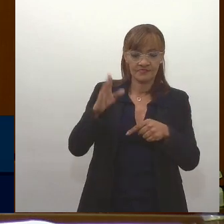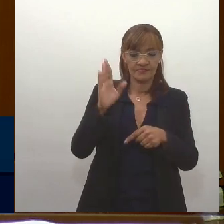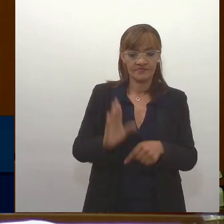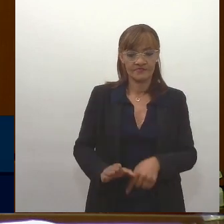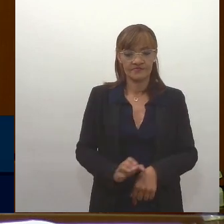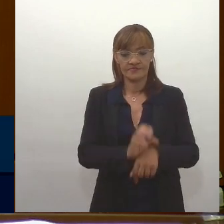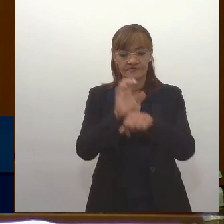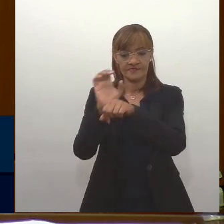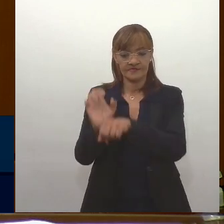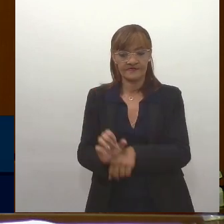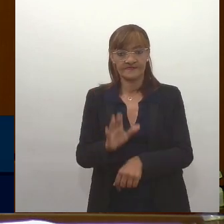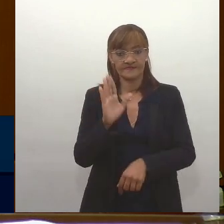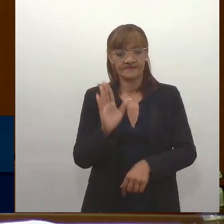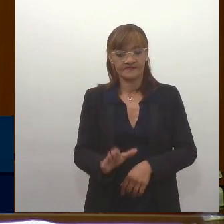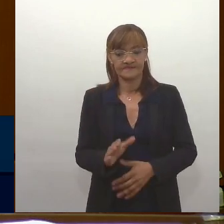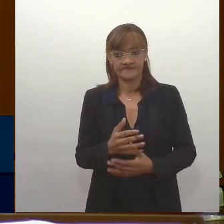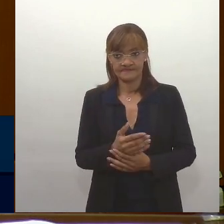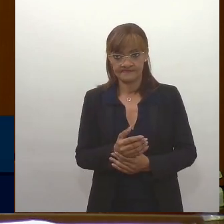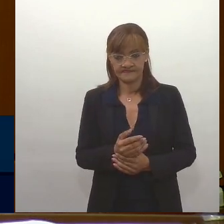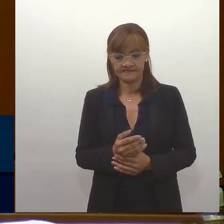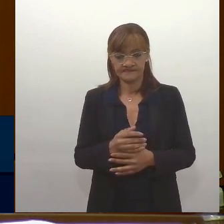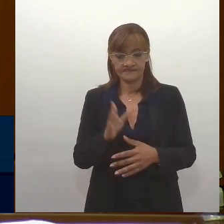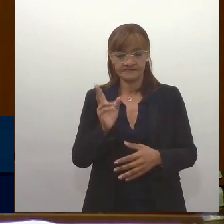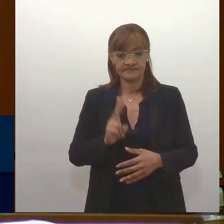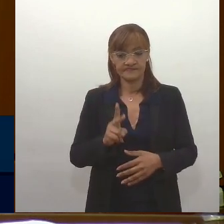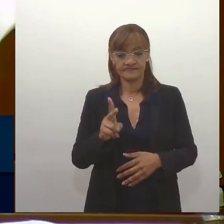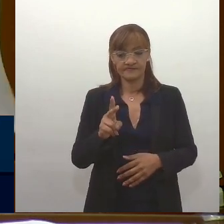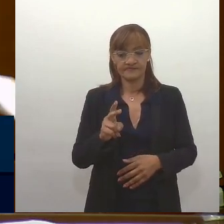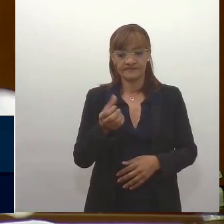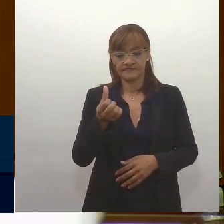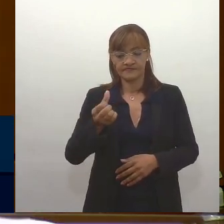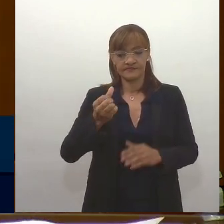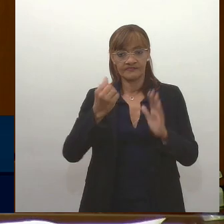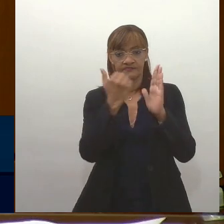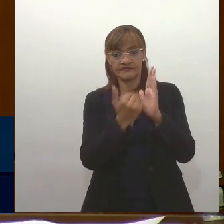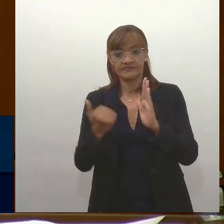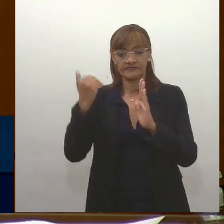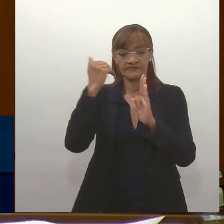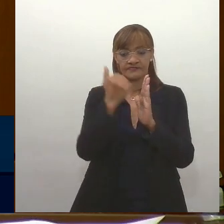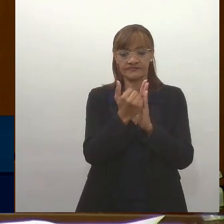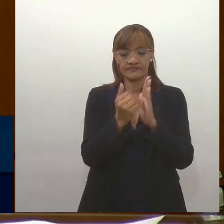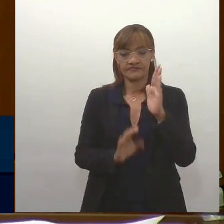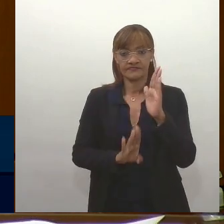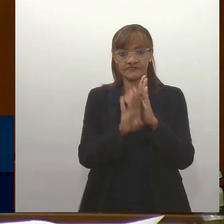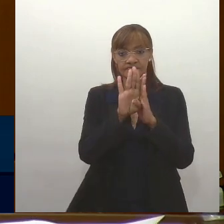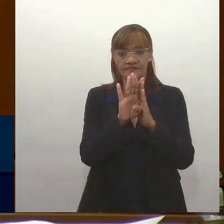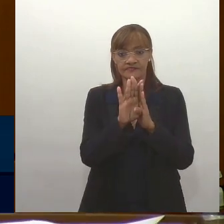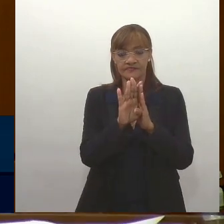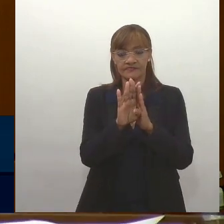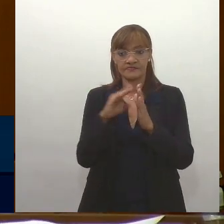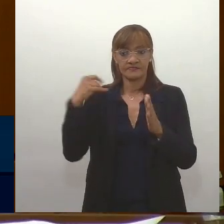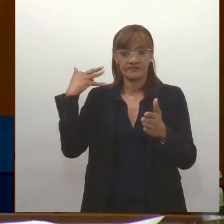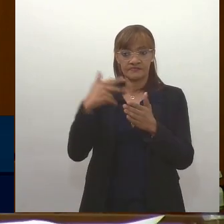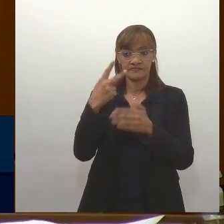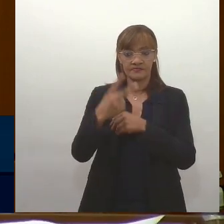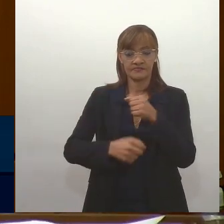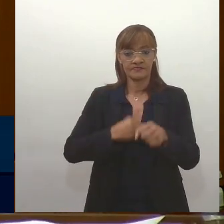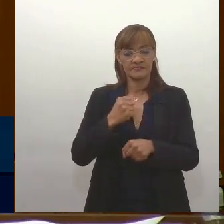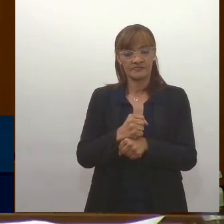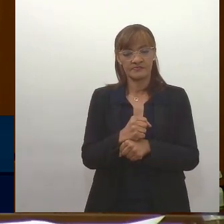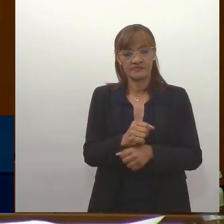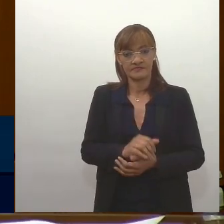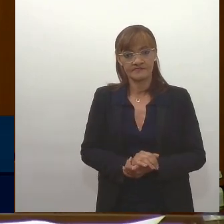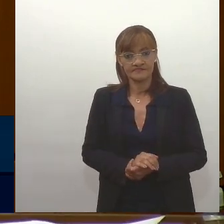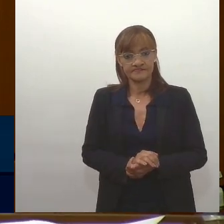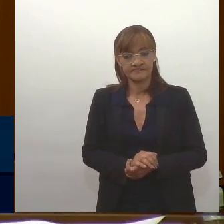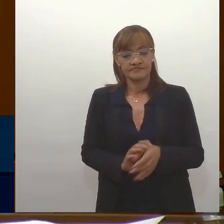pública subindo seis colocações nos últimos do anos como resultado desse avanço o governo do estado